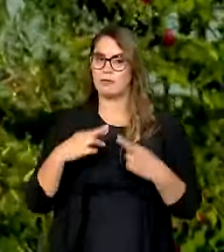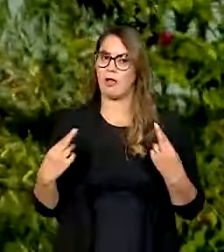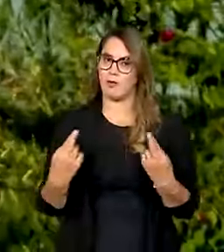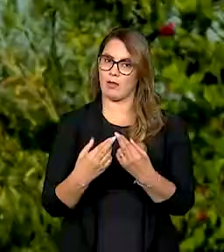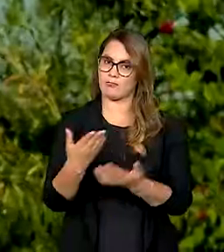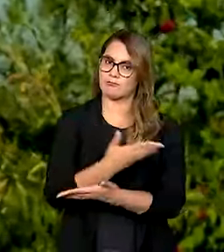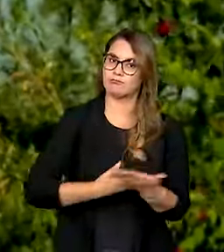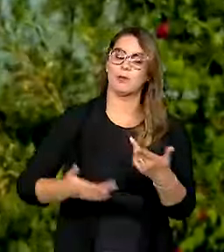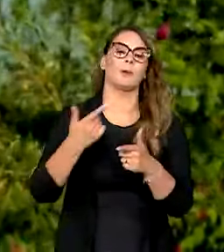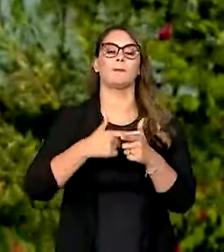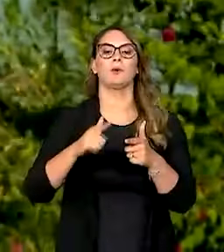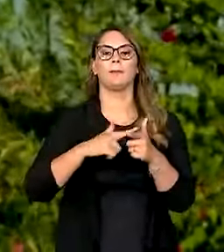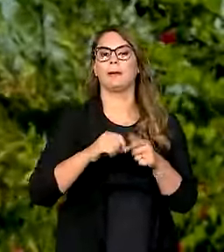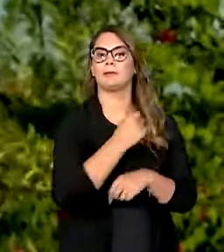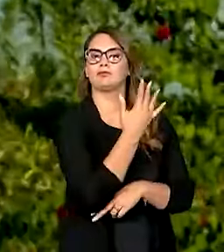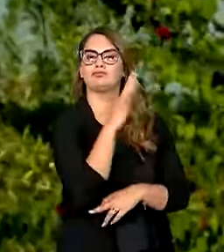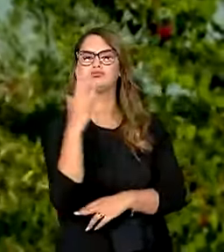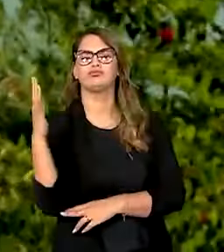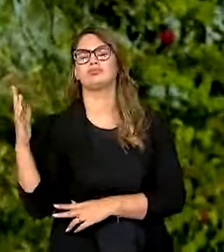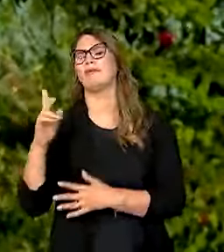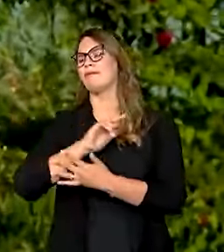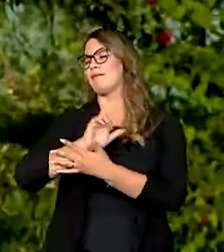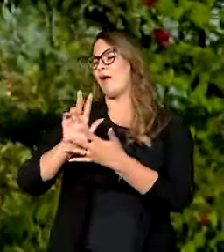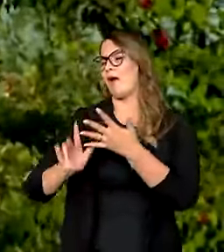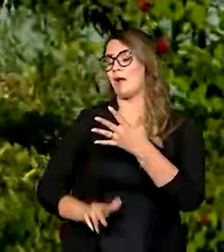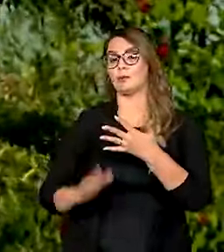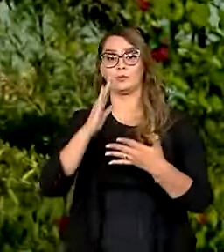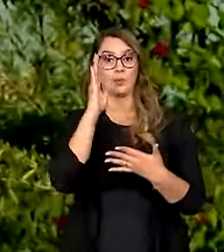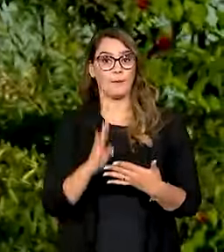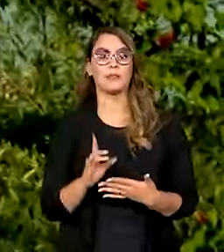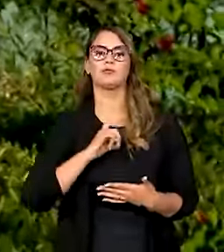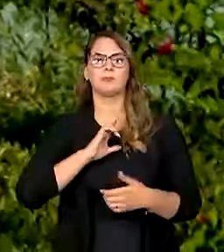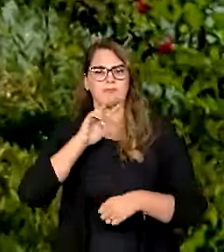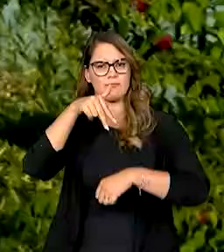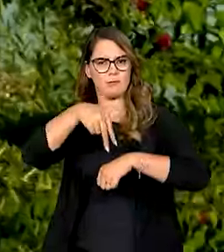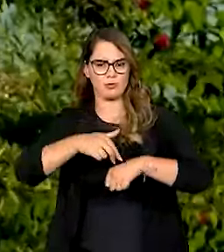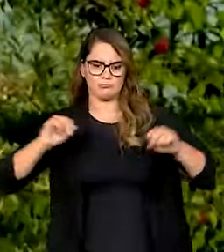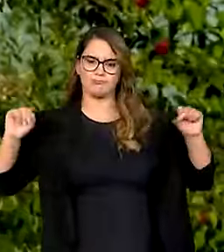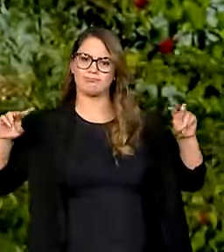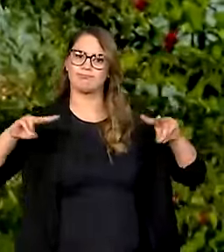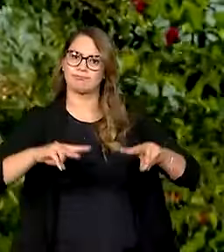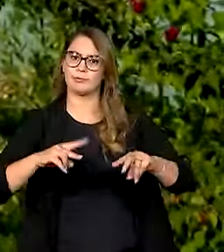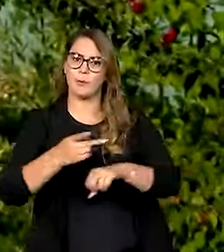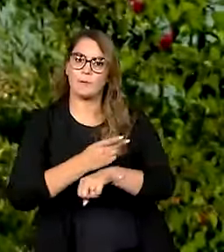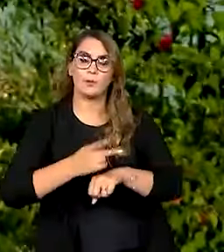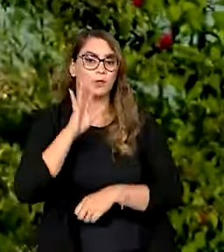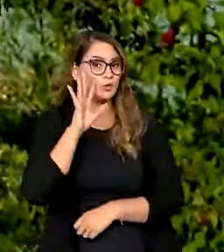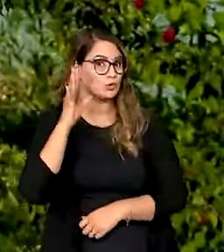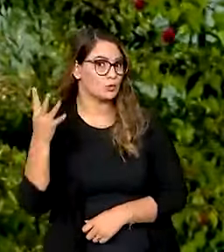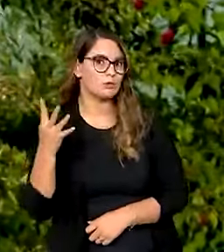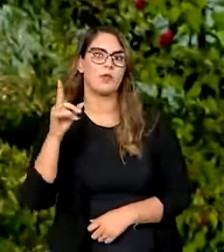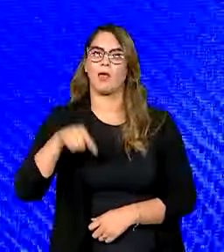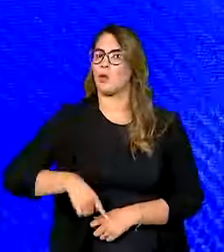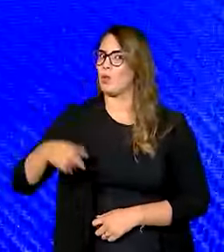com os problemas do meio ambiente, que são tantos. E o Brasil, nisso, tem uma posição de destaque na procura por soluções que